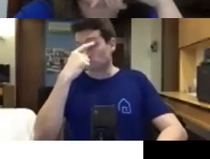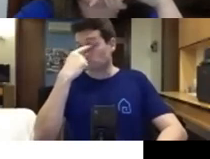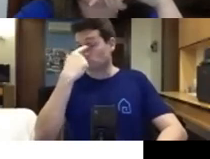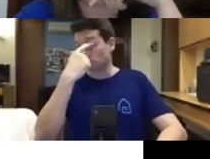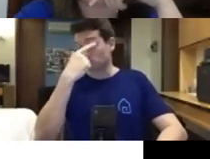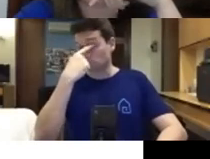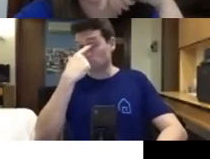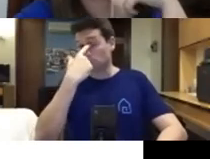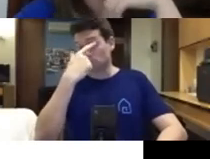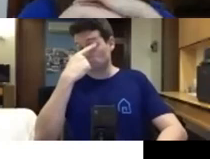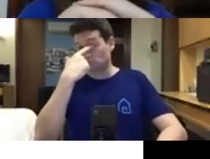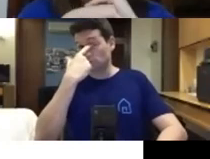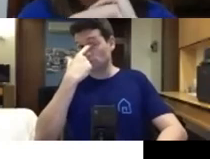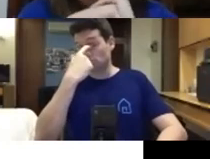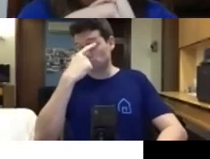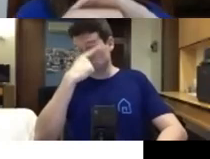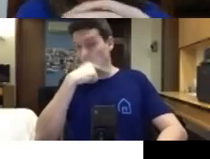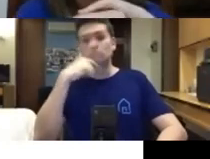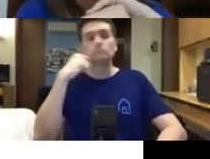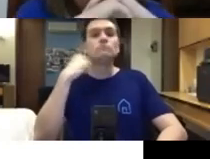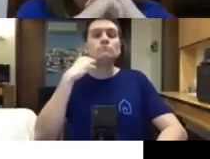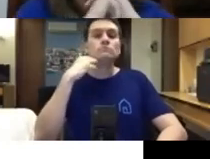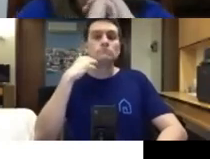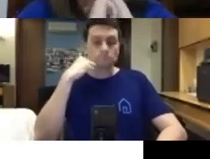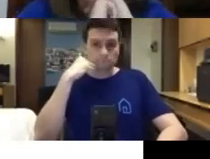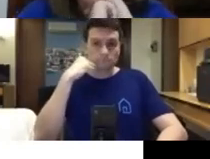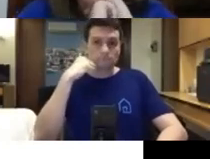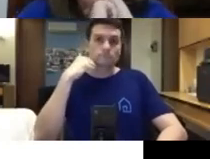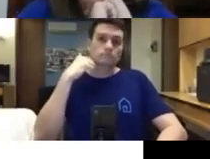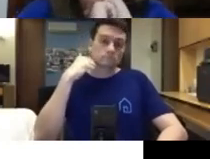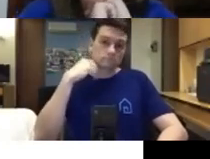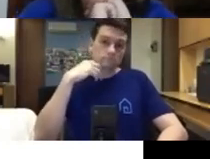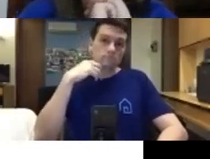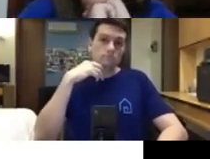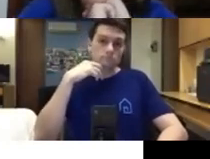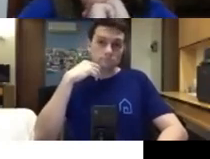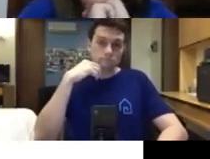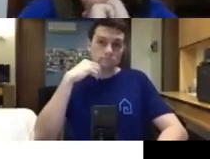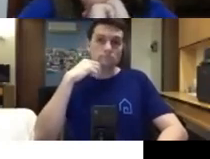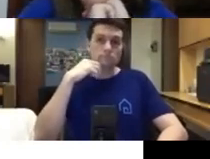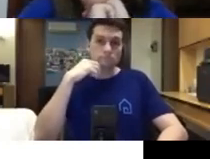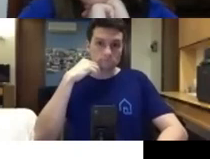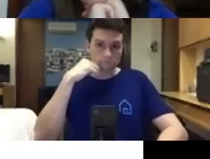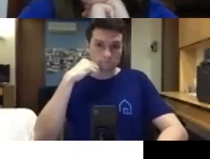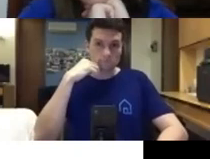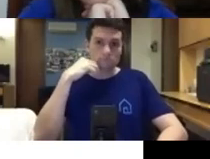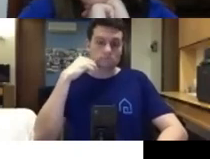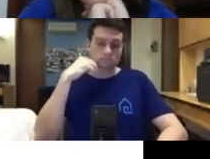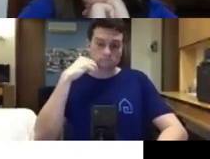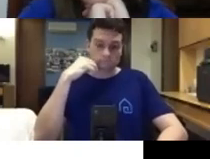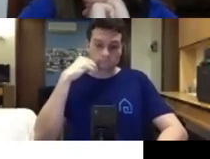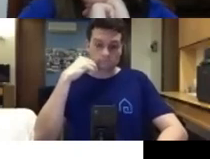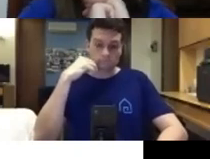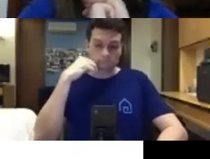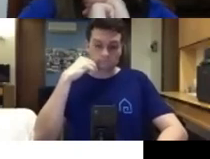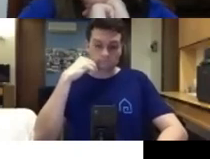de concreto, pintar e vida que segue. Se chegou a 500 graus, bom, nós vamos ter que partir para métodos mais demolição,